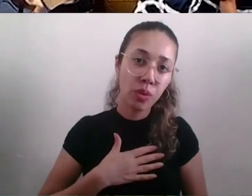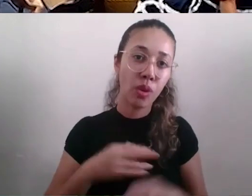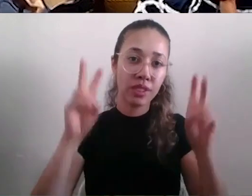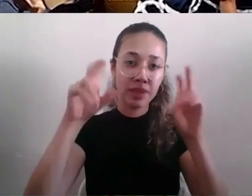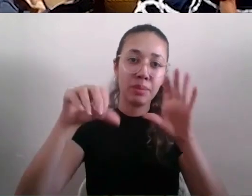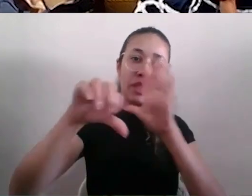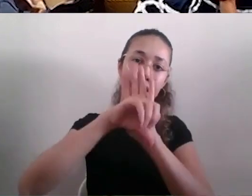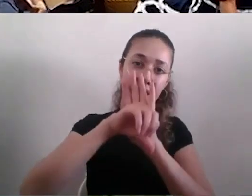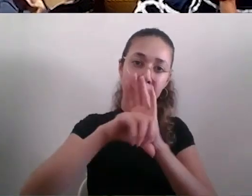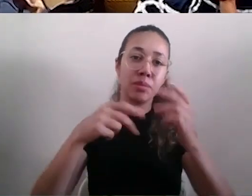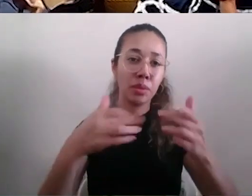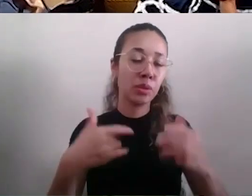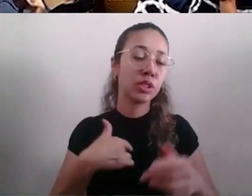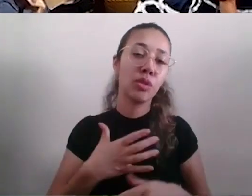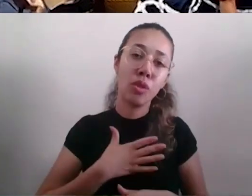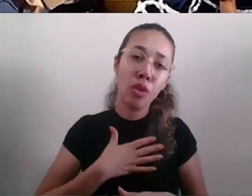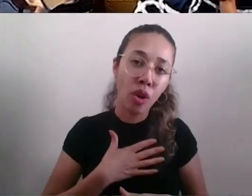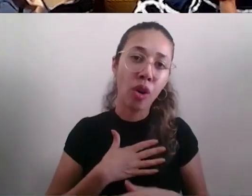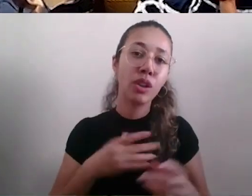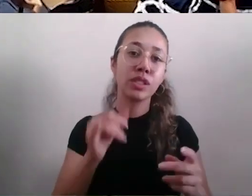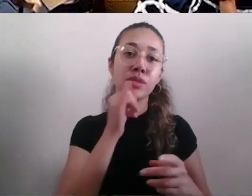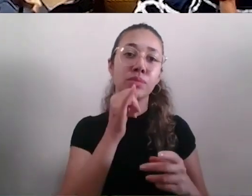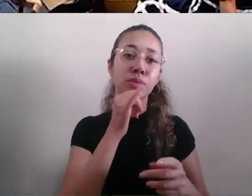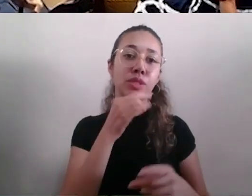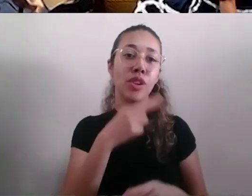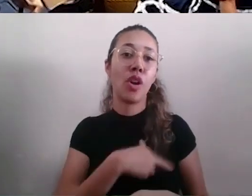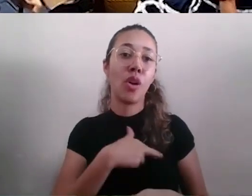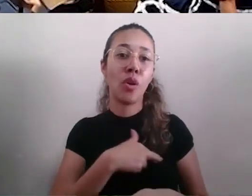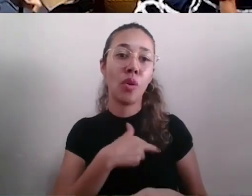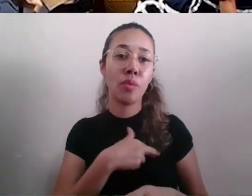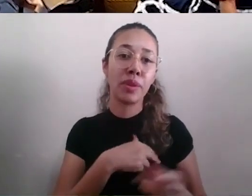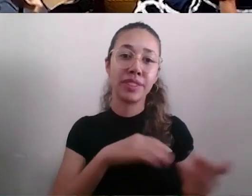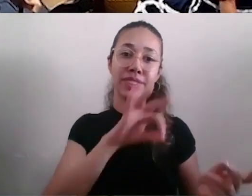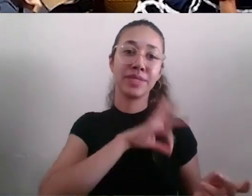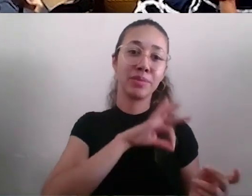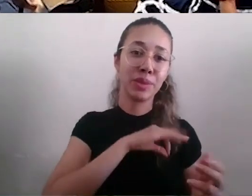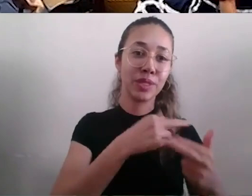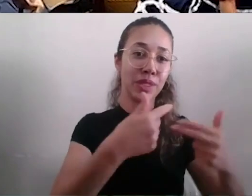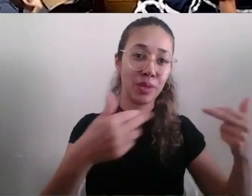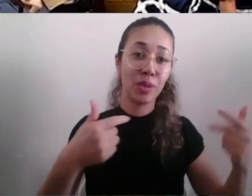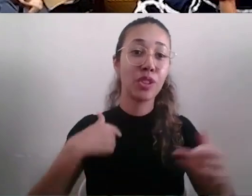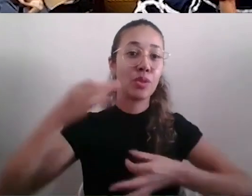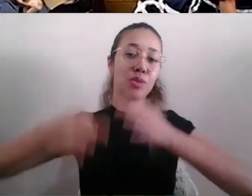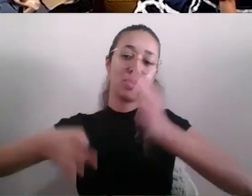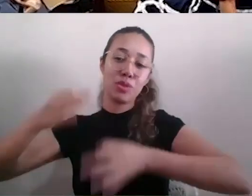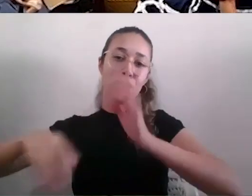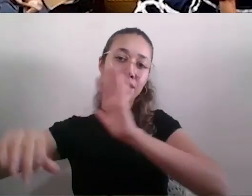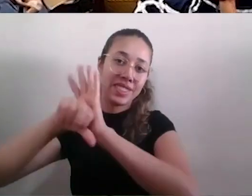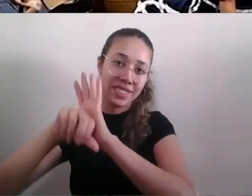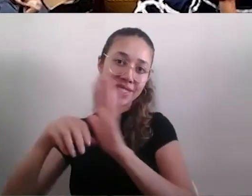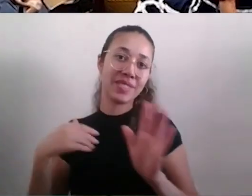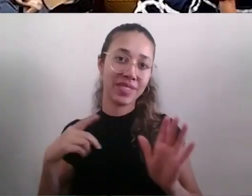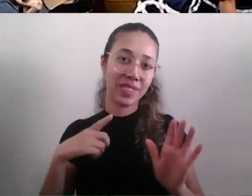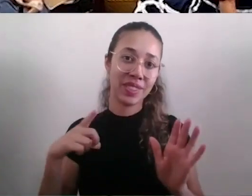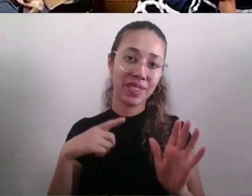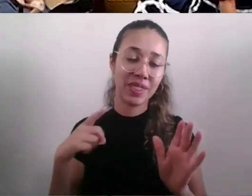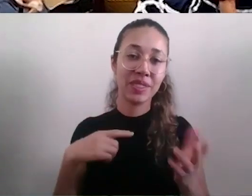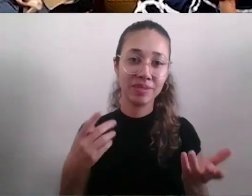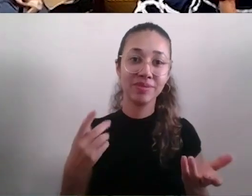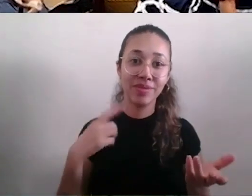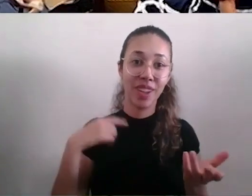adoro o livro romance policial, quem faz, eu sou juíza criminal, eu e a Renata somos juíza criminal